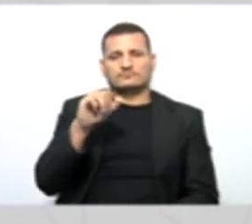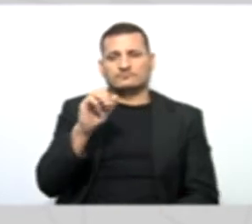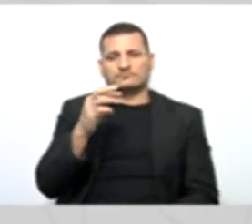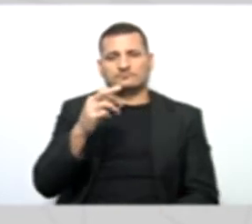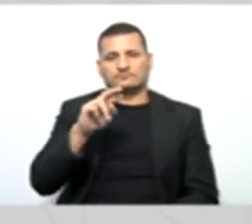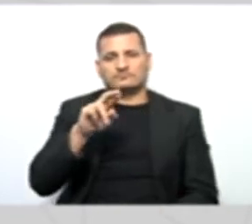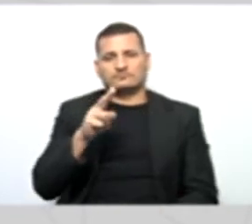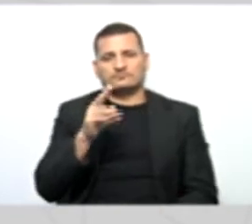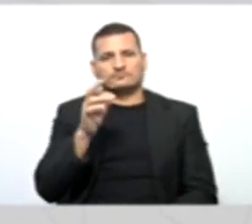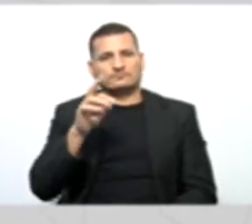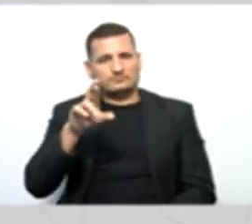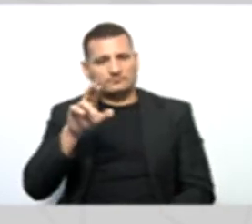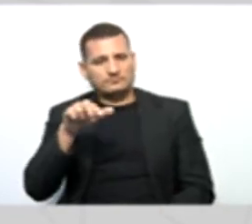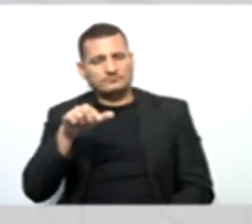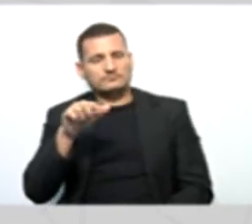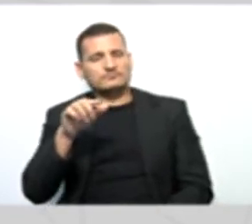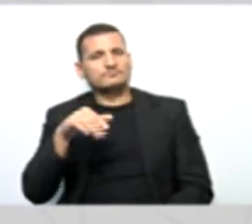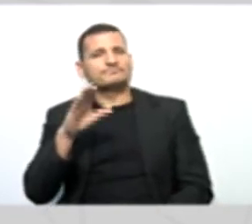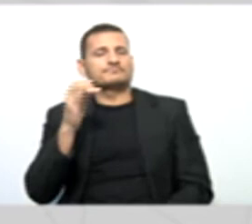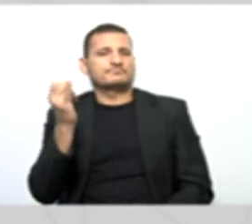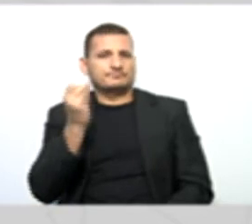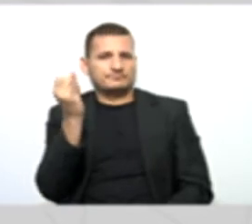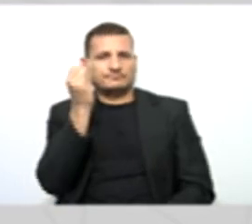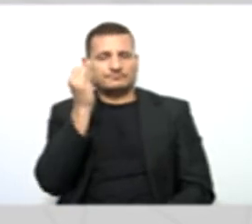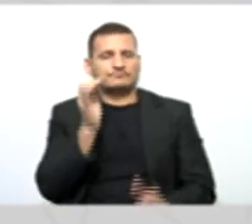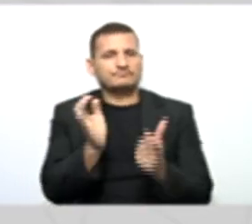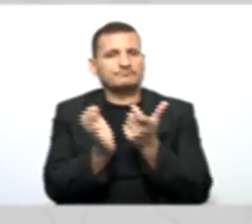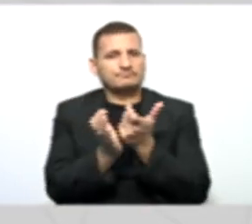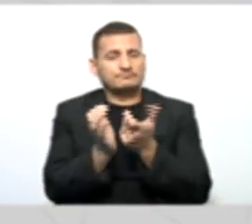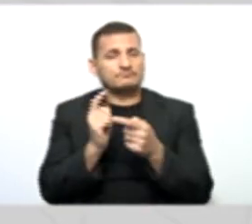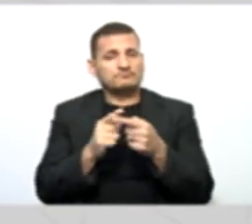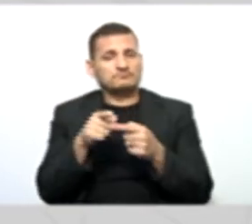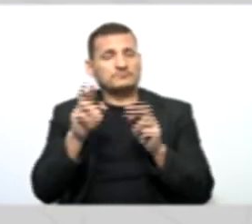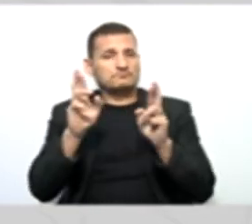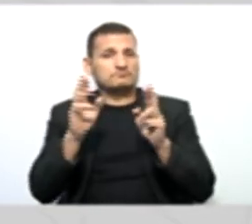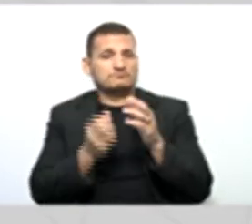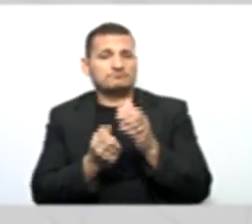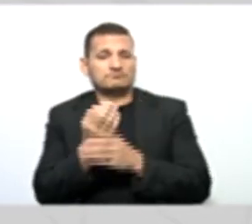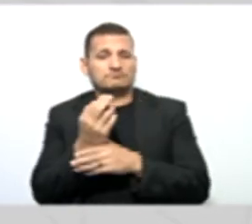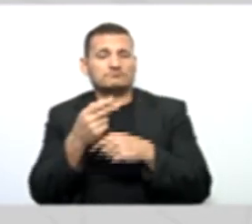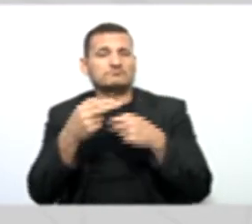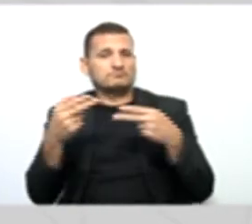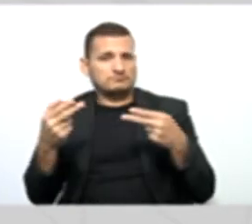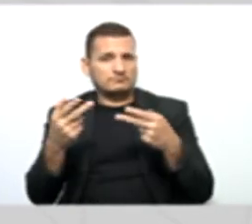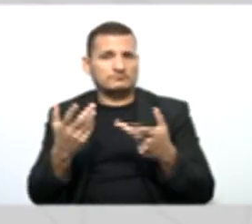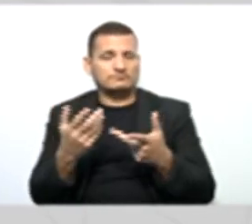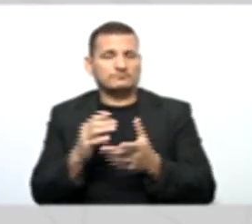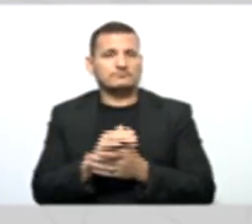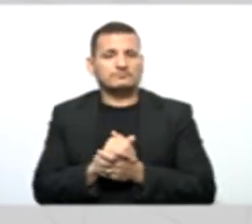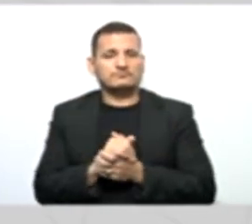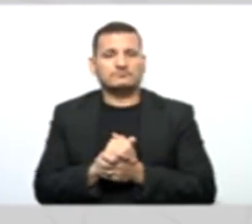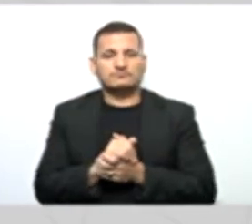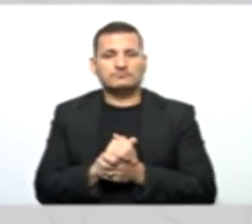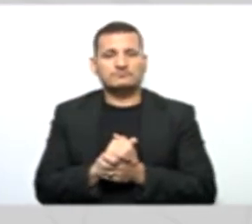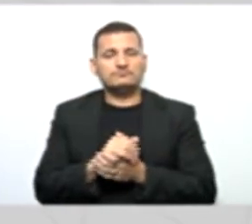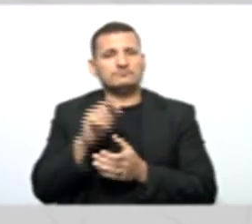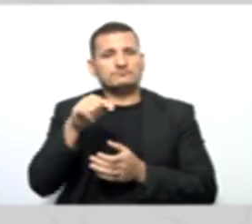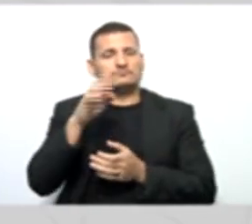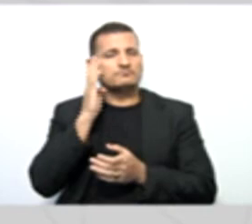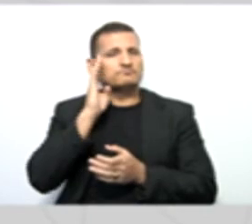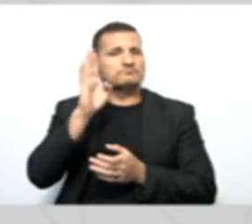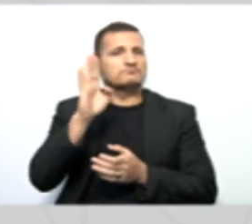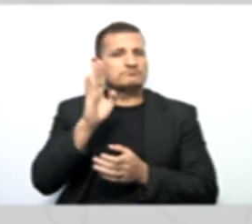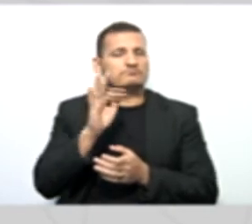porque ele é o responsável por criar os objetos. Essa é a principal função do